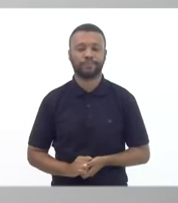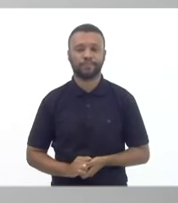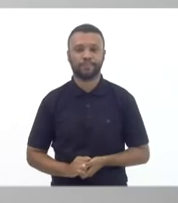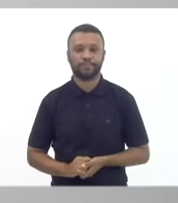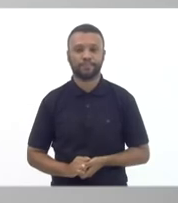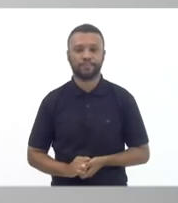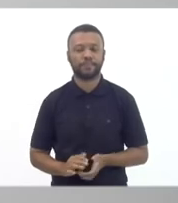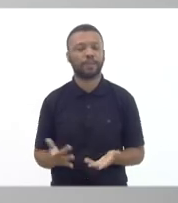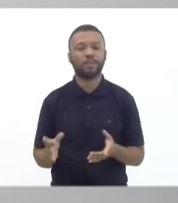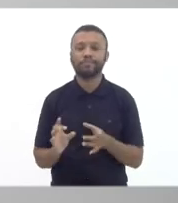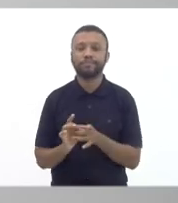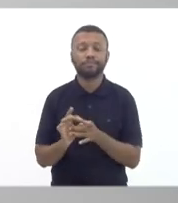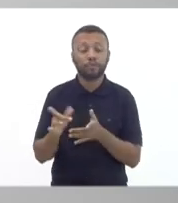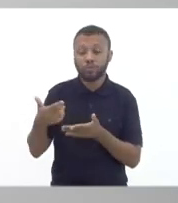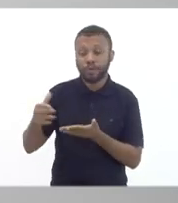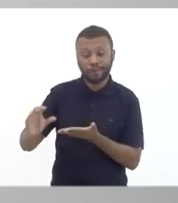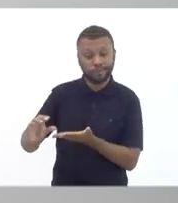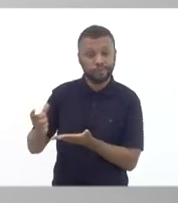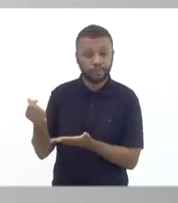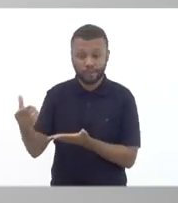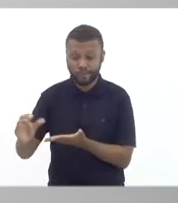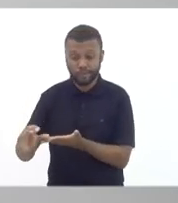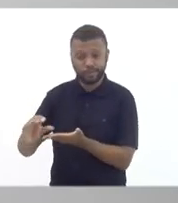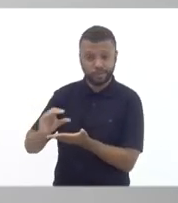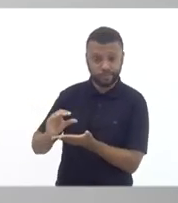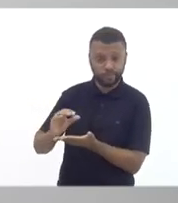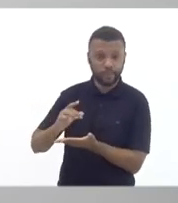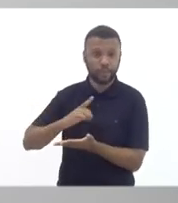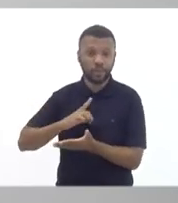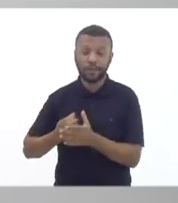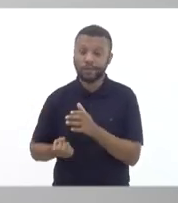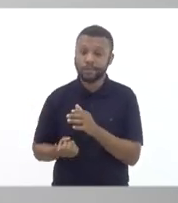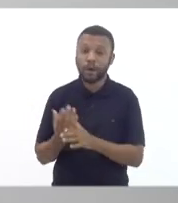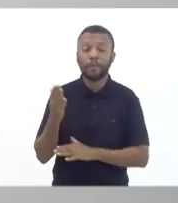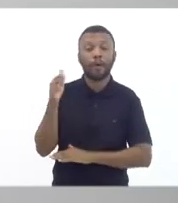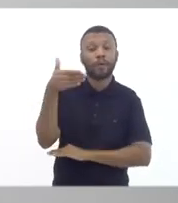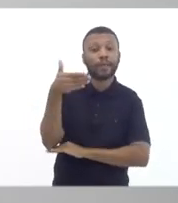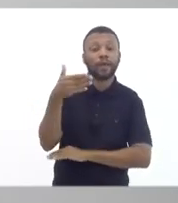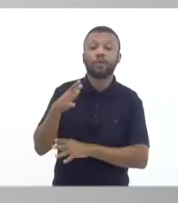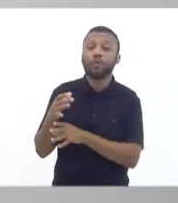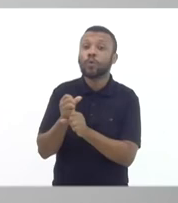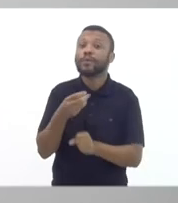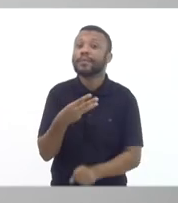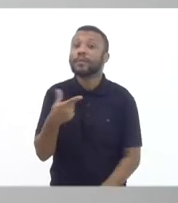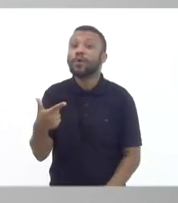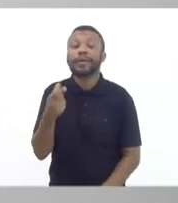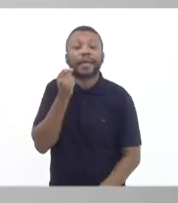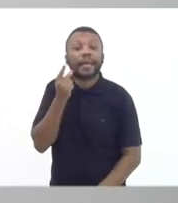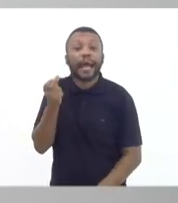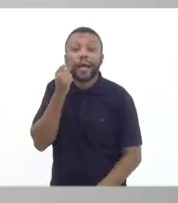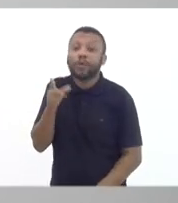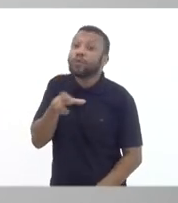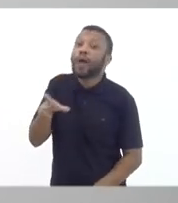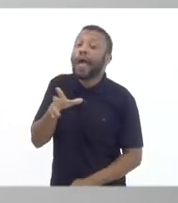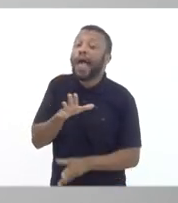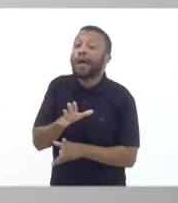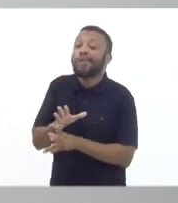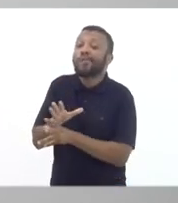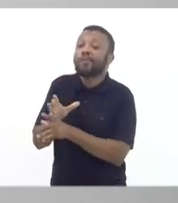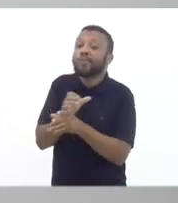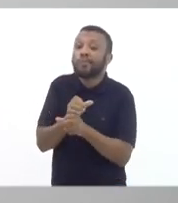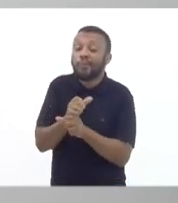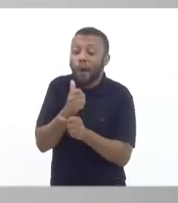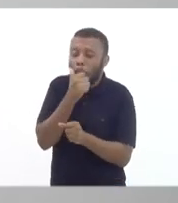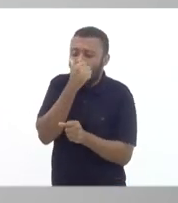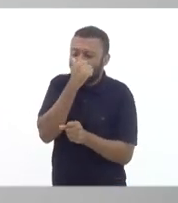com o que elas me pagam, eu mantenho o meu plantel de 32 gatos. Eu não sou uma acumuladora. Eu sou uma pessoa